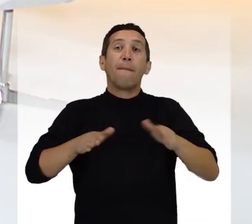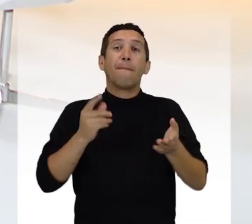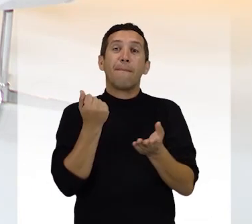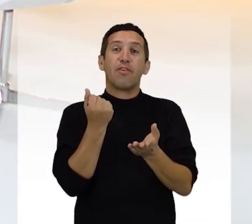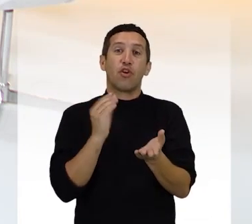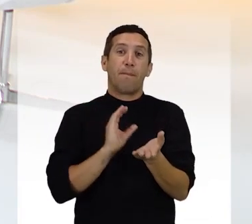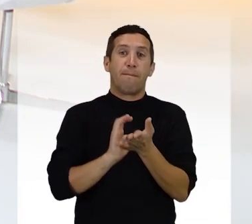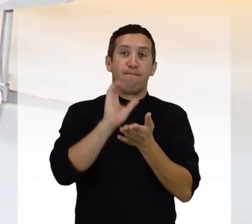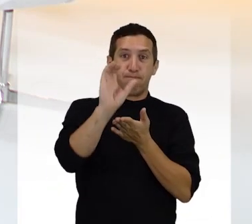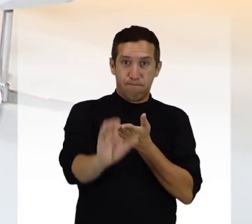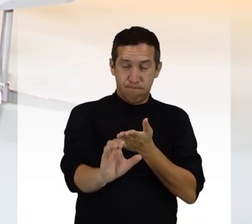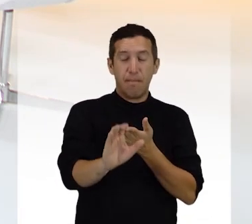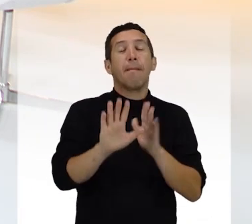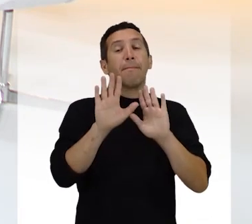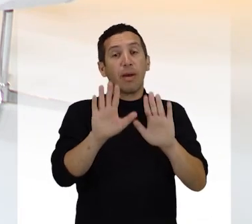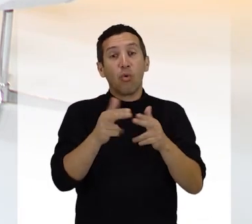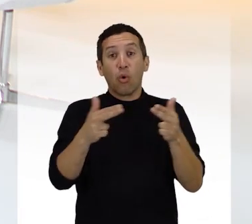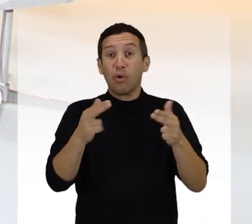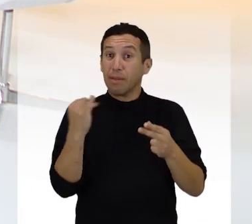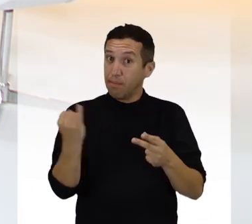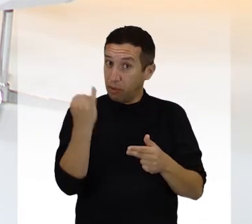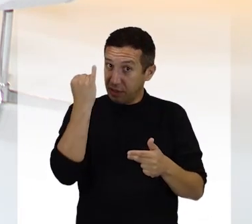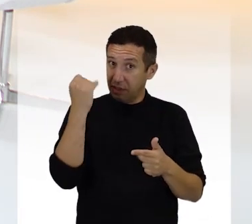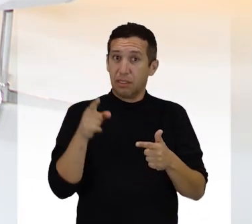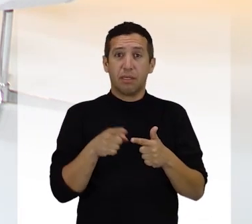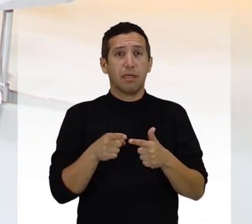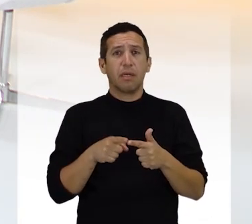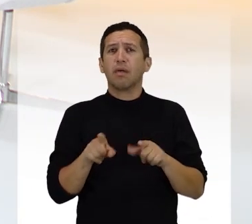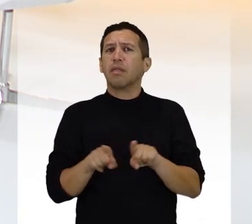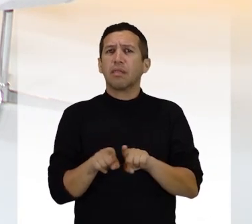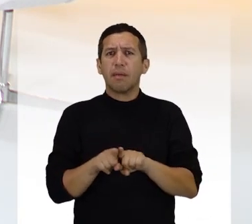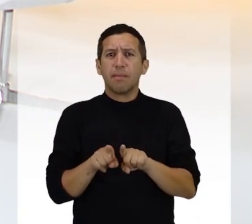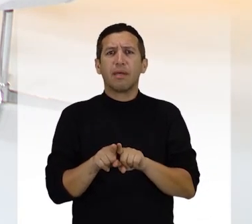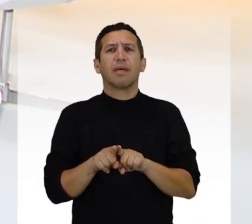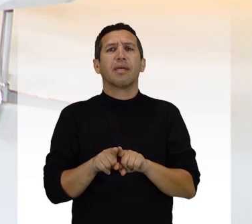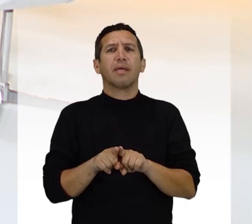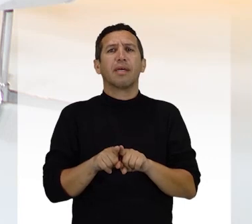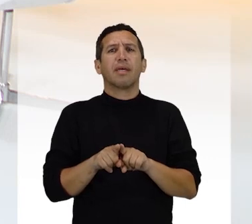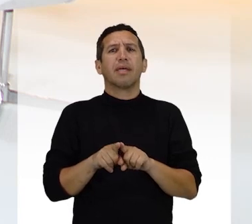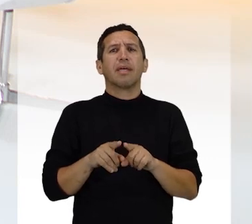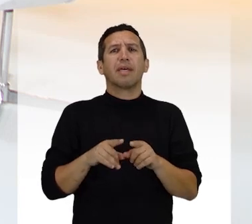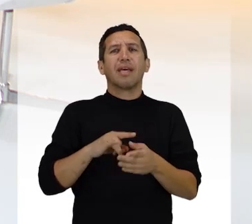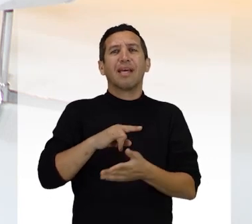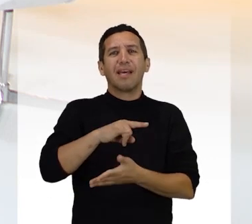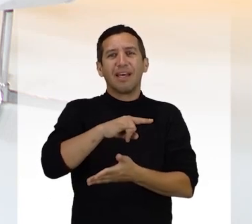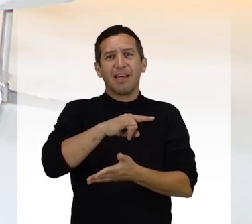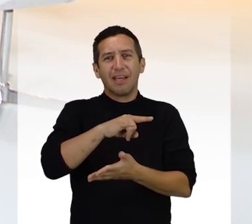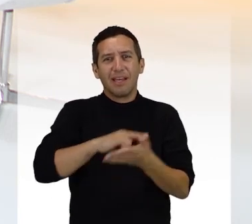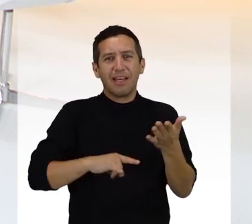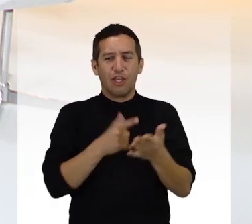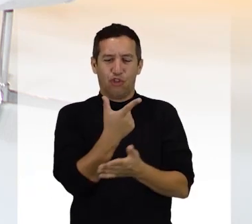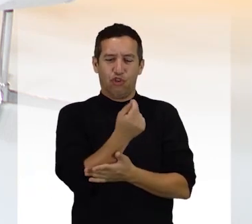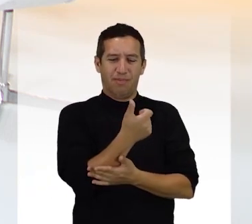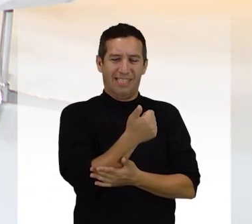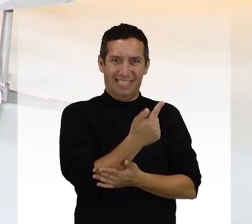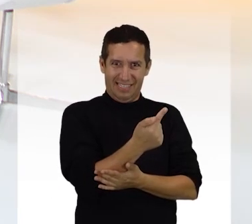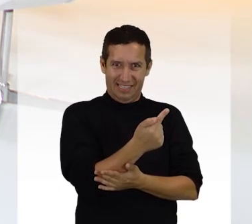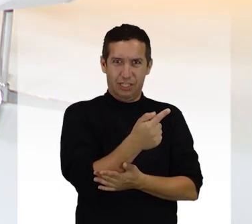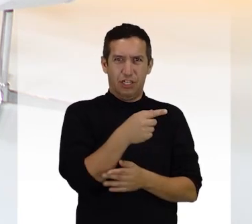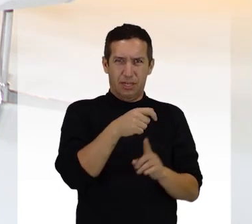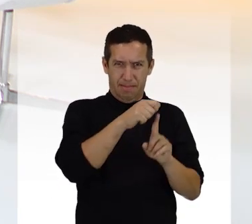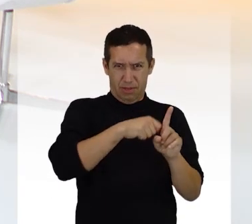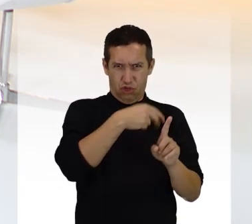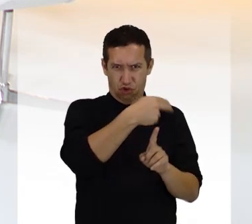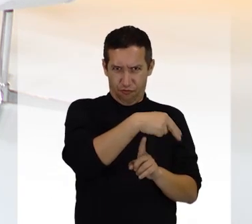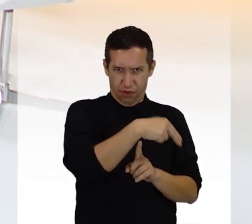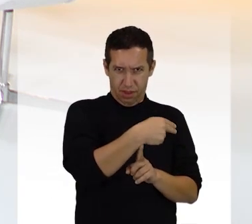seriam devidas. A grande questão, que é importante também a gente ressaltar, é que a reforma trabalhista, ela era de 2017,